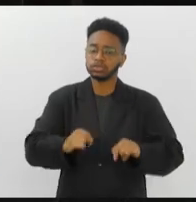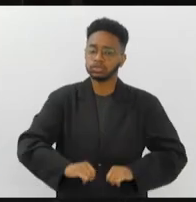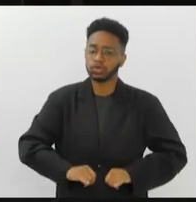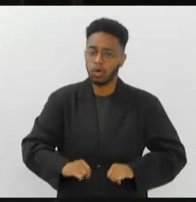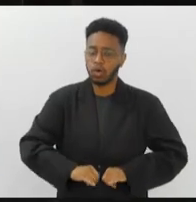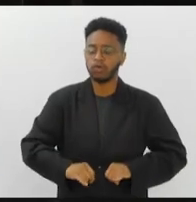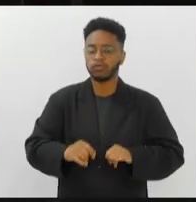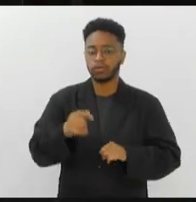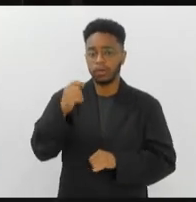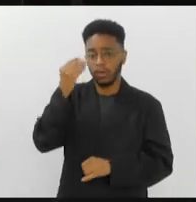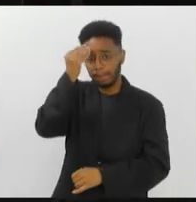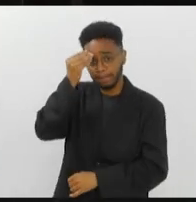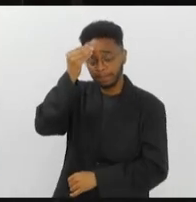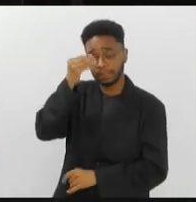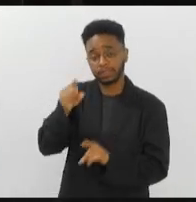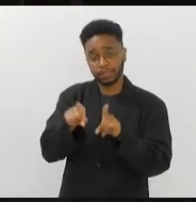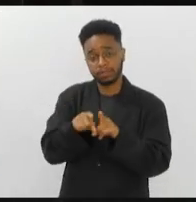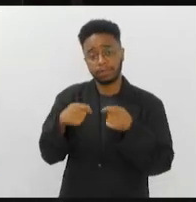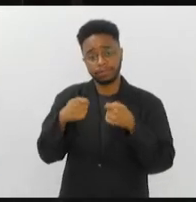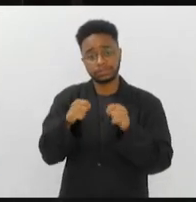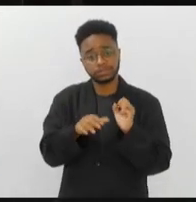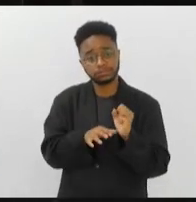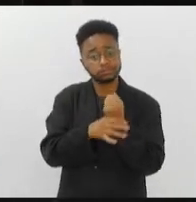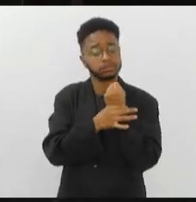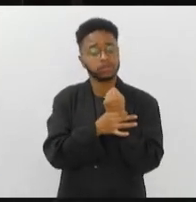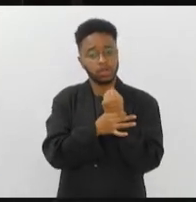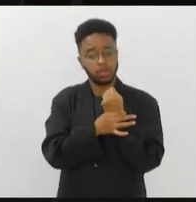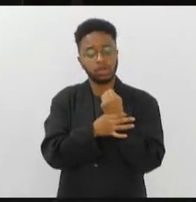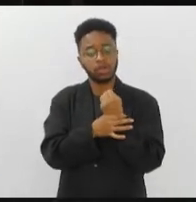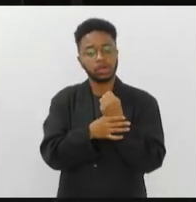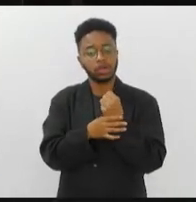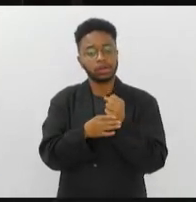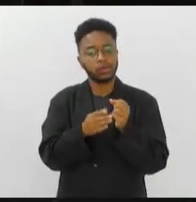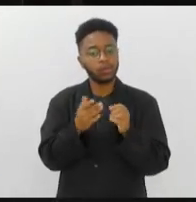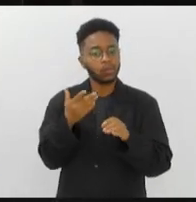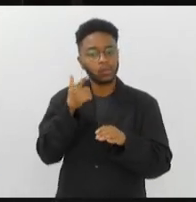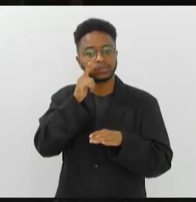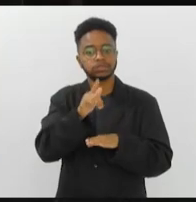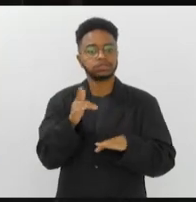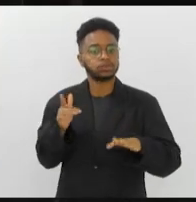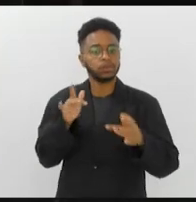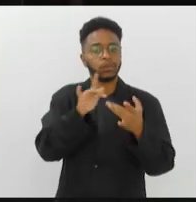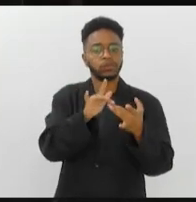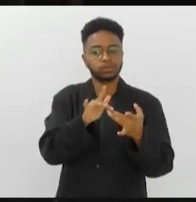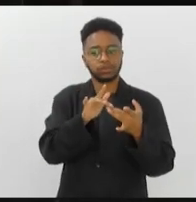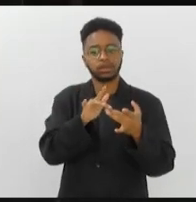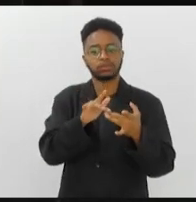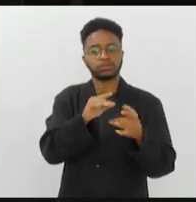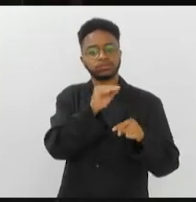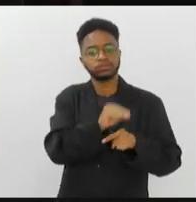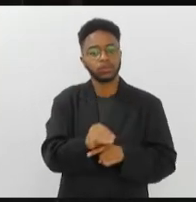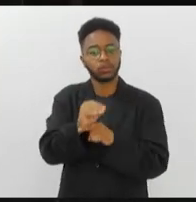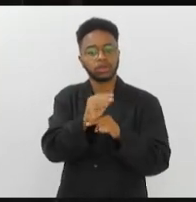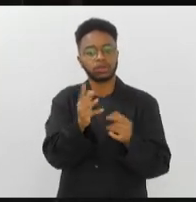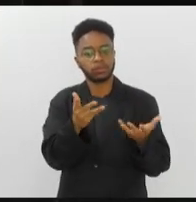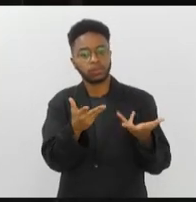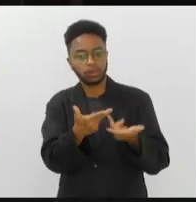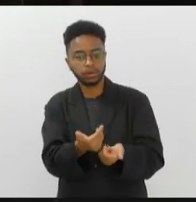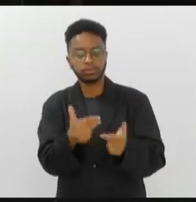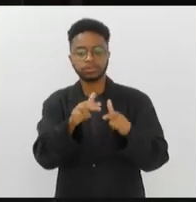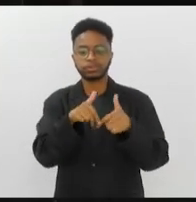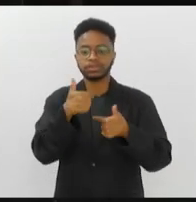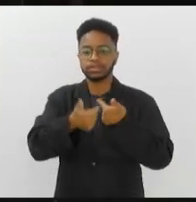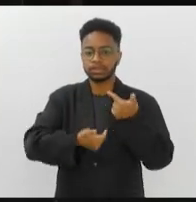que deveria garantir diariamente o acesso universal aos cuidados, a um cuidado de qualidade, a